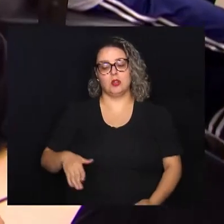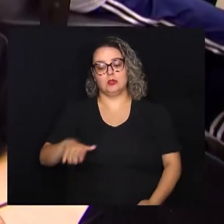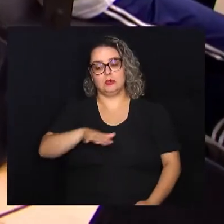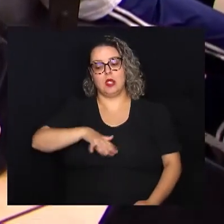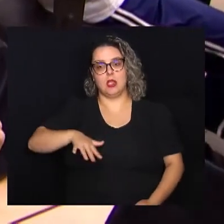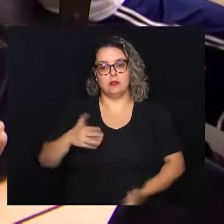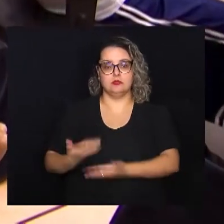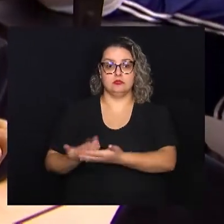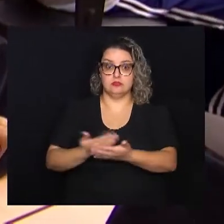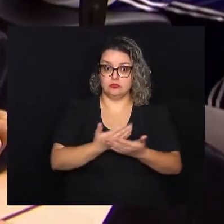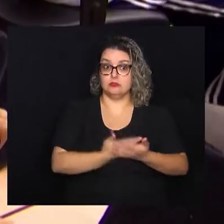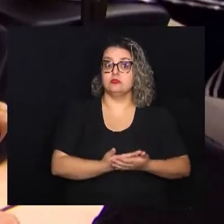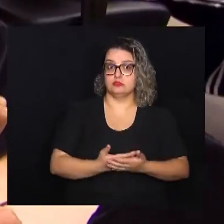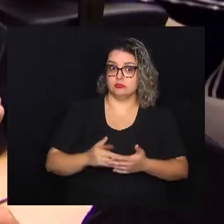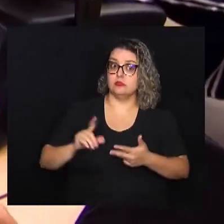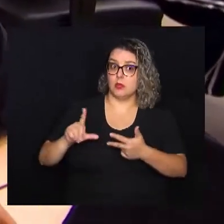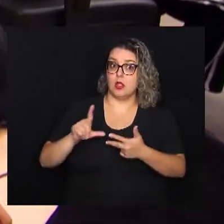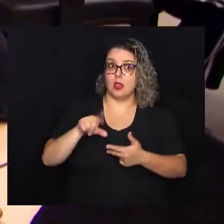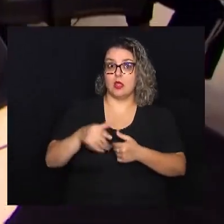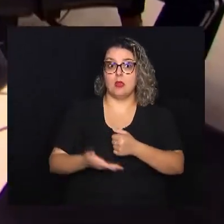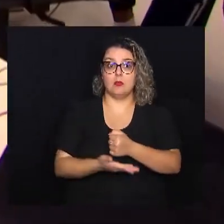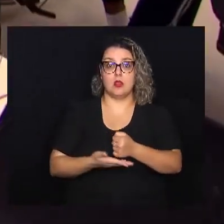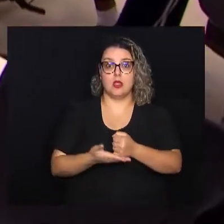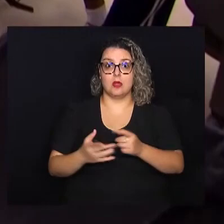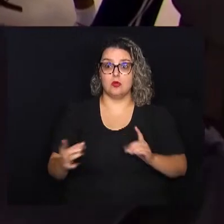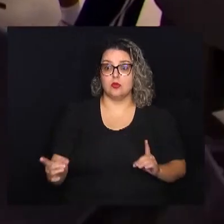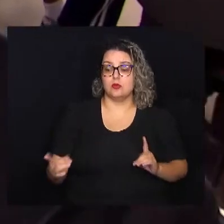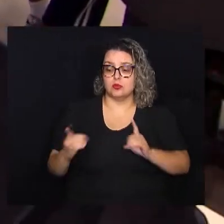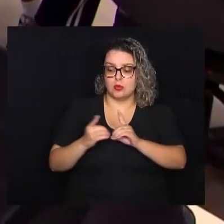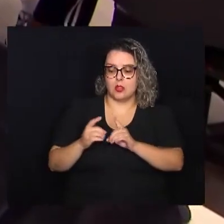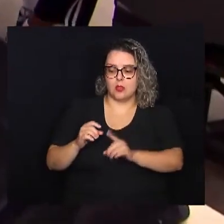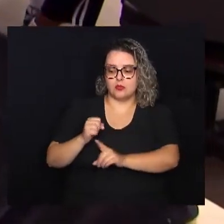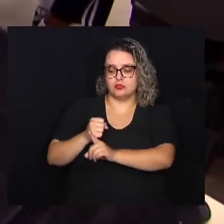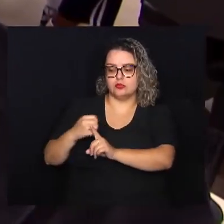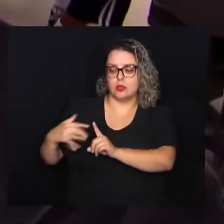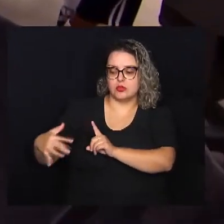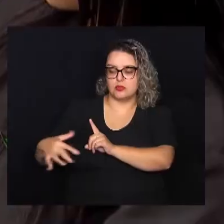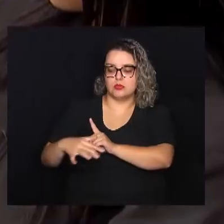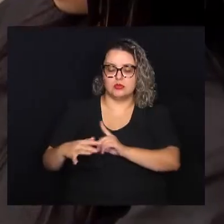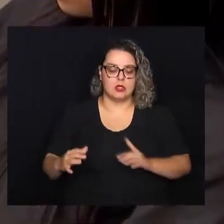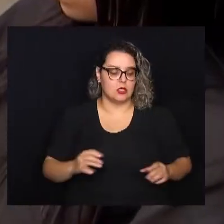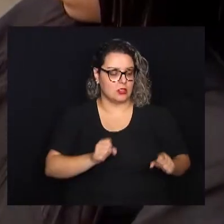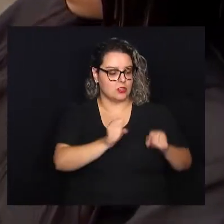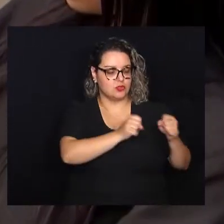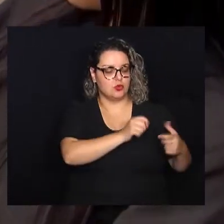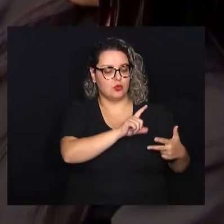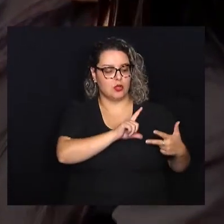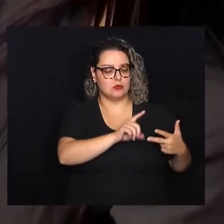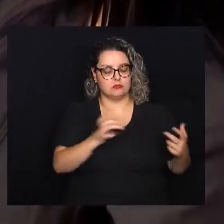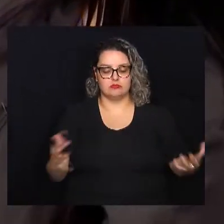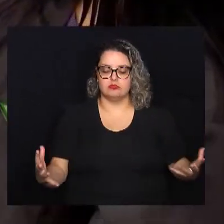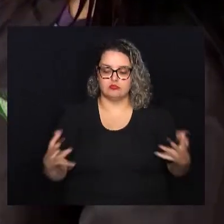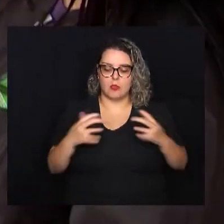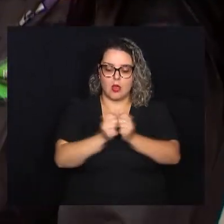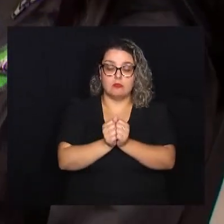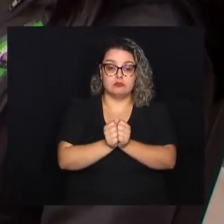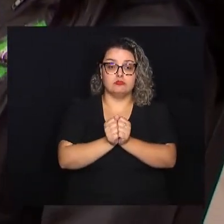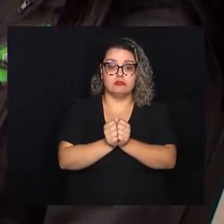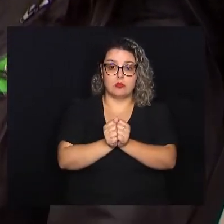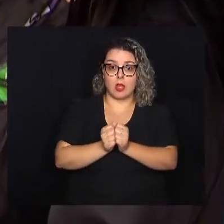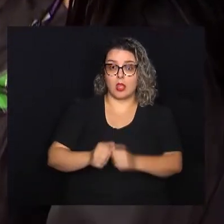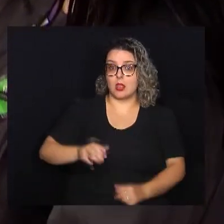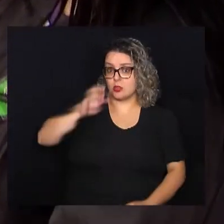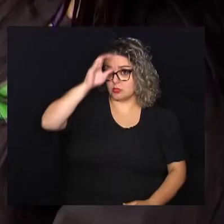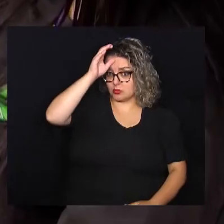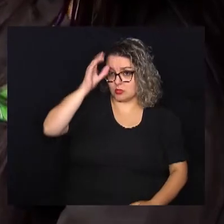que tem comum dos seus Pilares aproximar O cidadão do Poder Legislativo e nesse caso o cidadãos